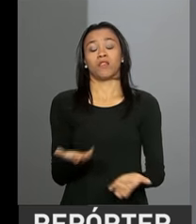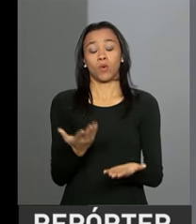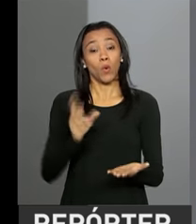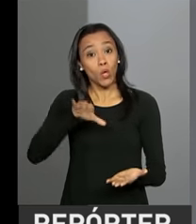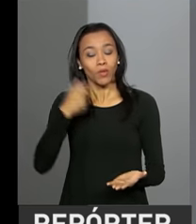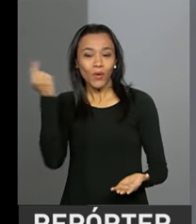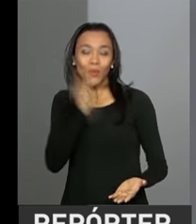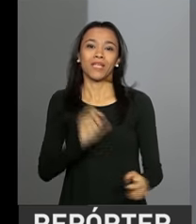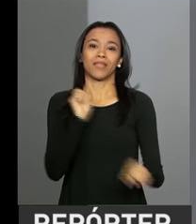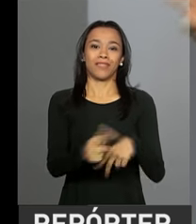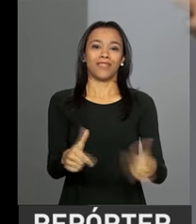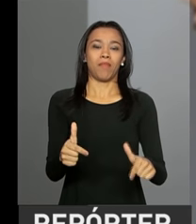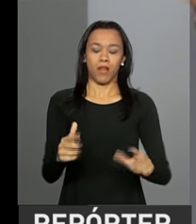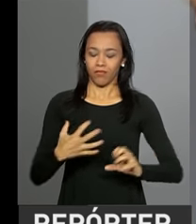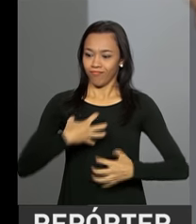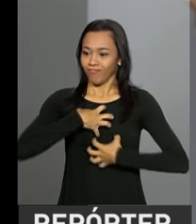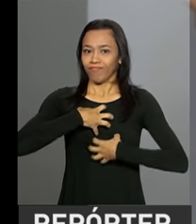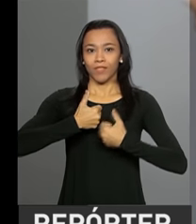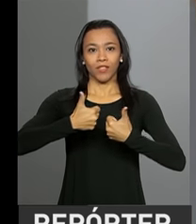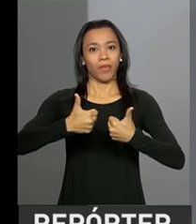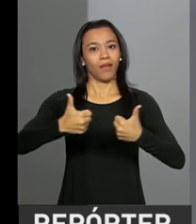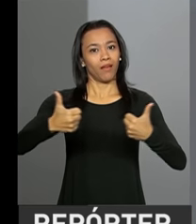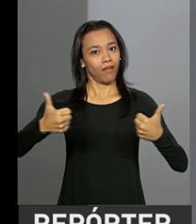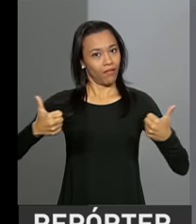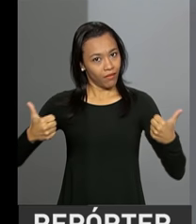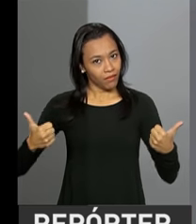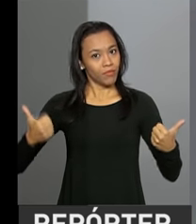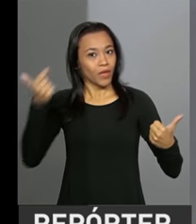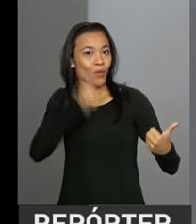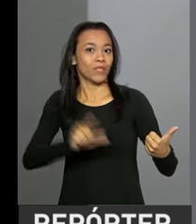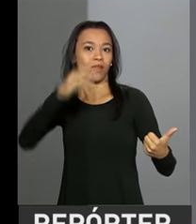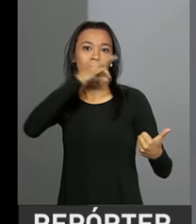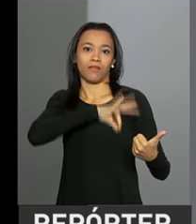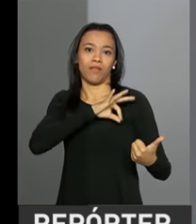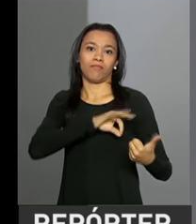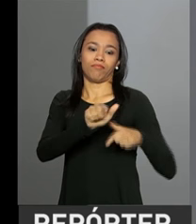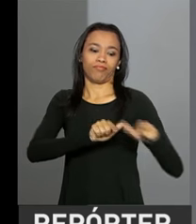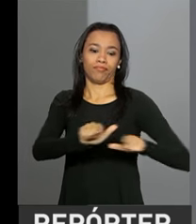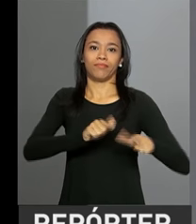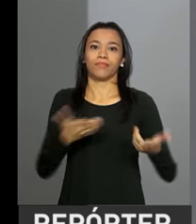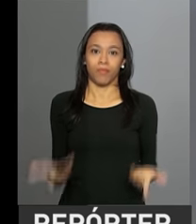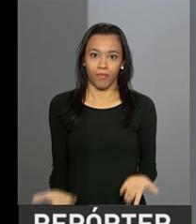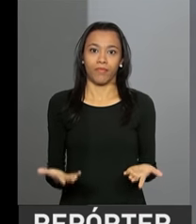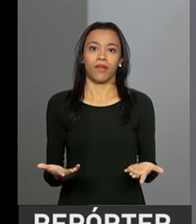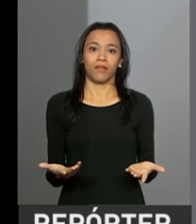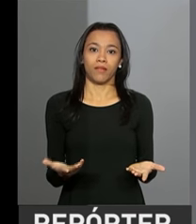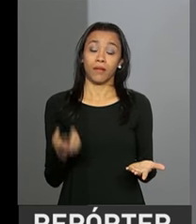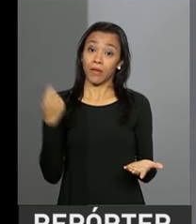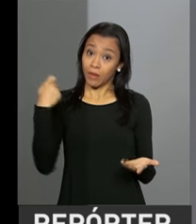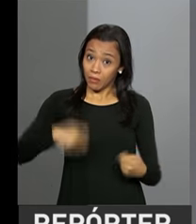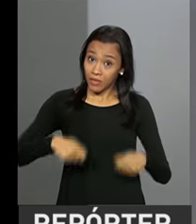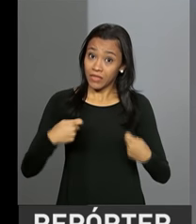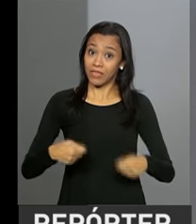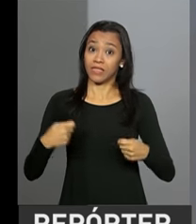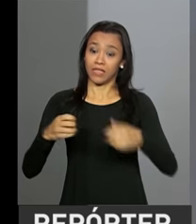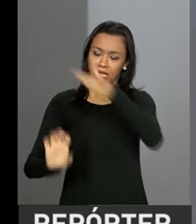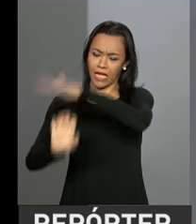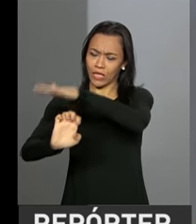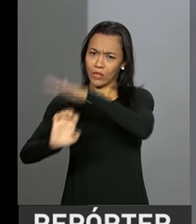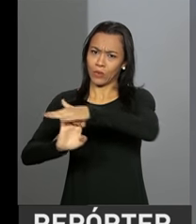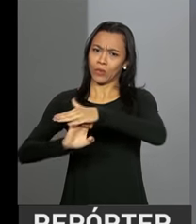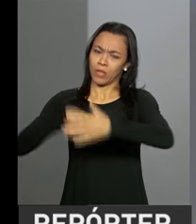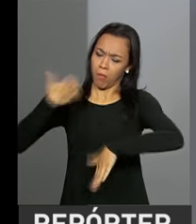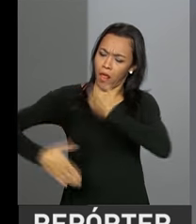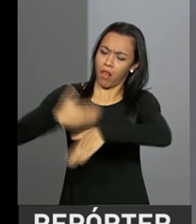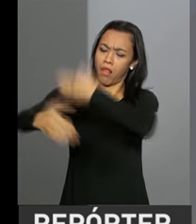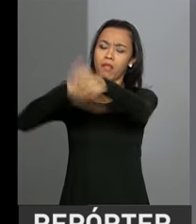dignidade na medida em que recupera o emprego. Mas para recuperar o emprego, é preciso que a indústria cresça, é preciso que a